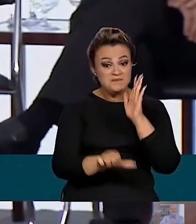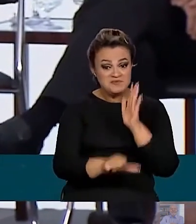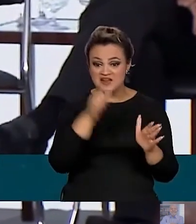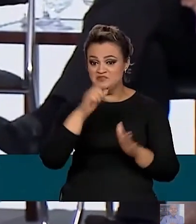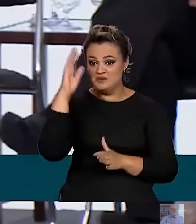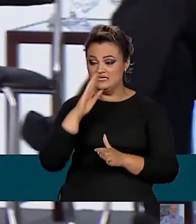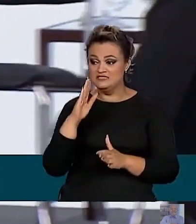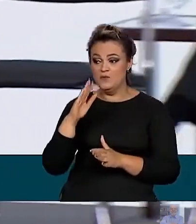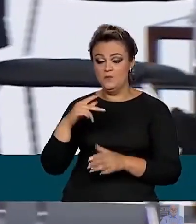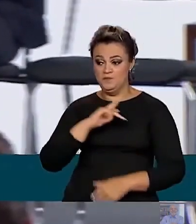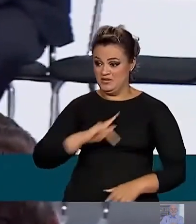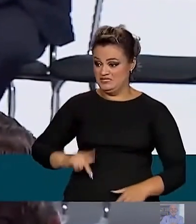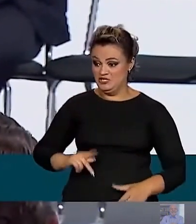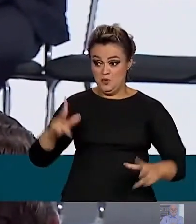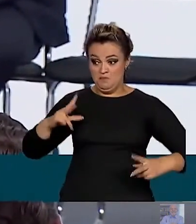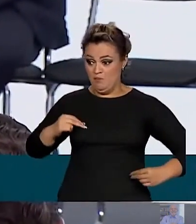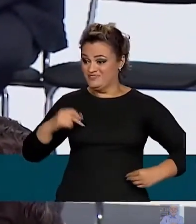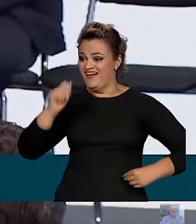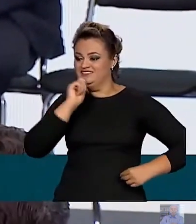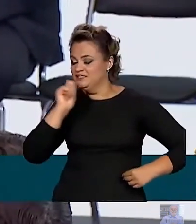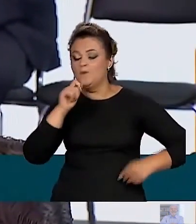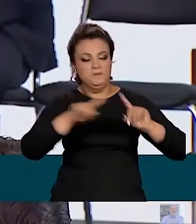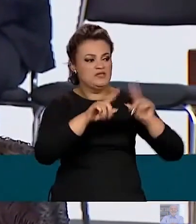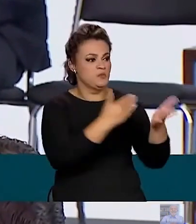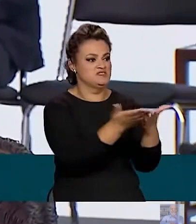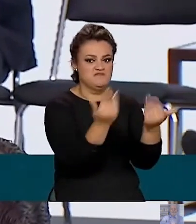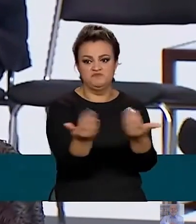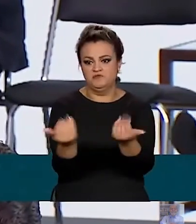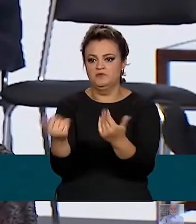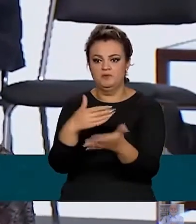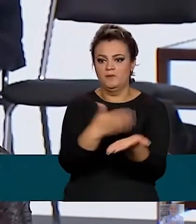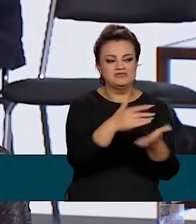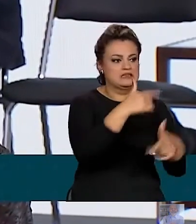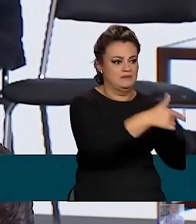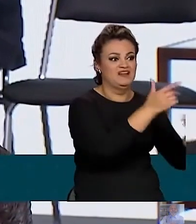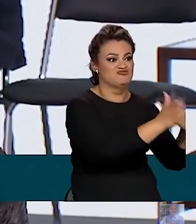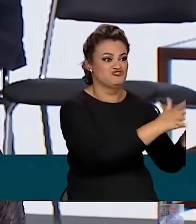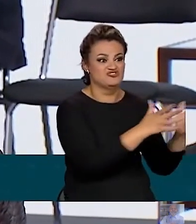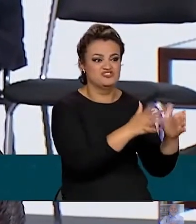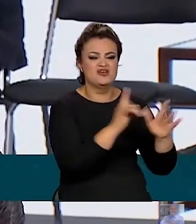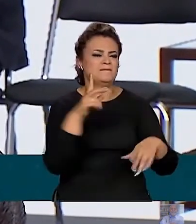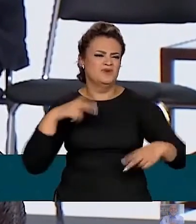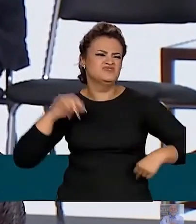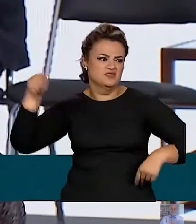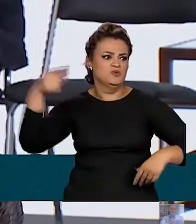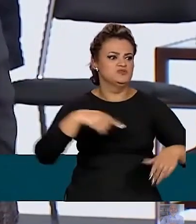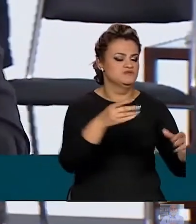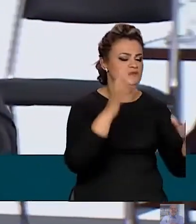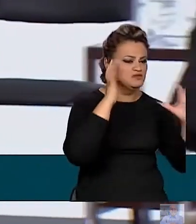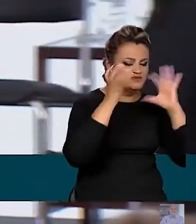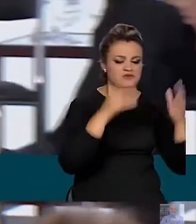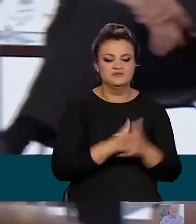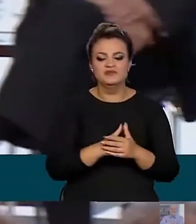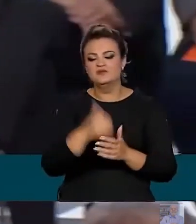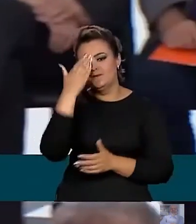do Brasil que um candidato ganha as eleições e começa a governar antes de tomar posse. E eu, obviamente, que